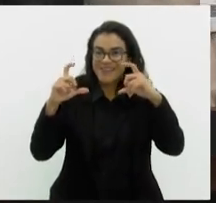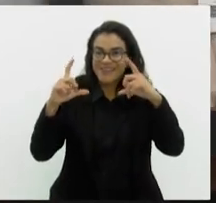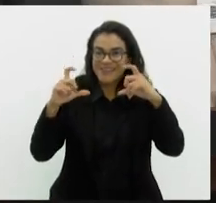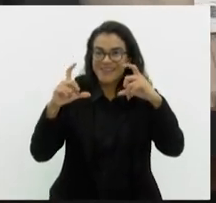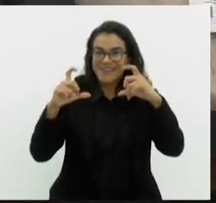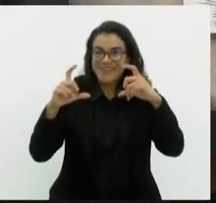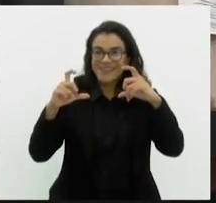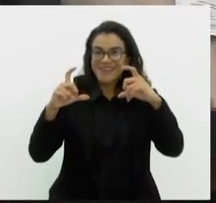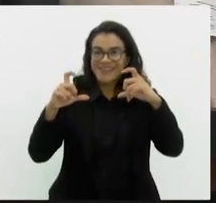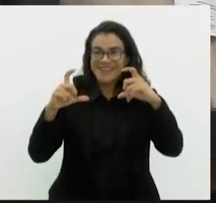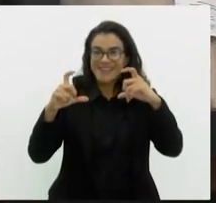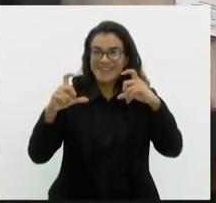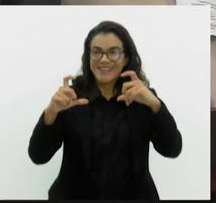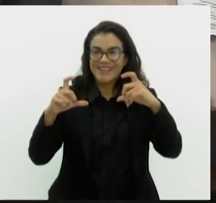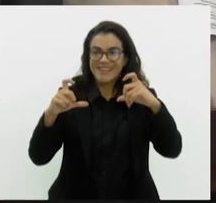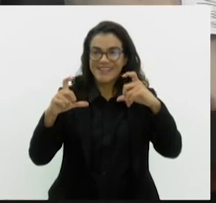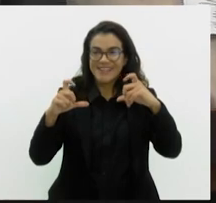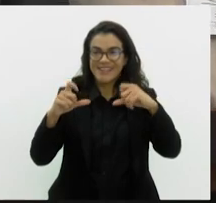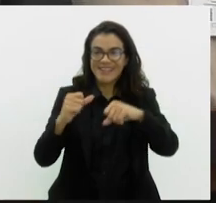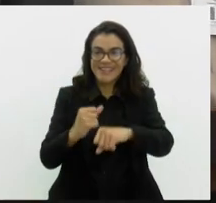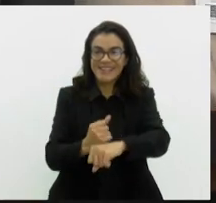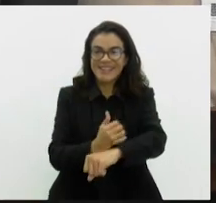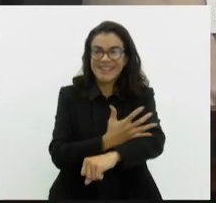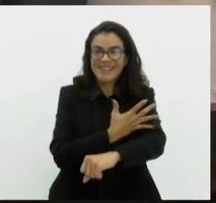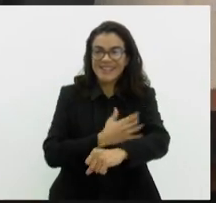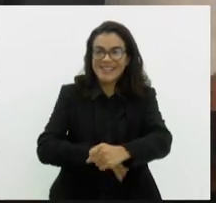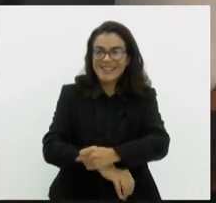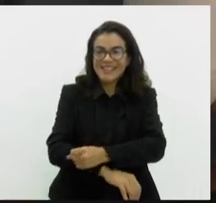Tem a foto. Nossa, que emocionante.